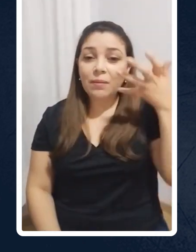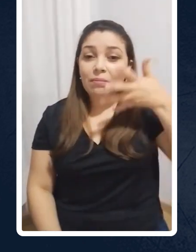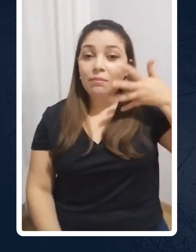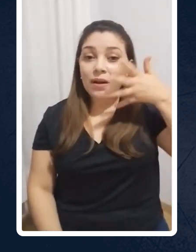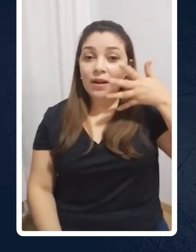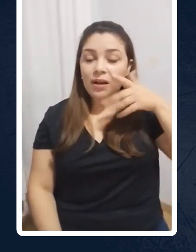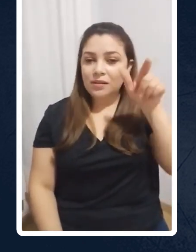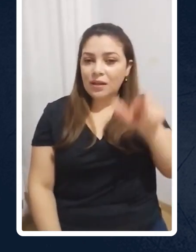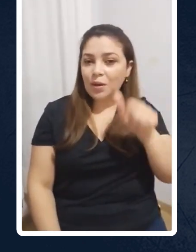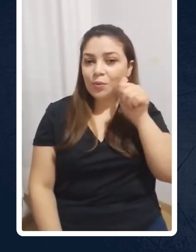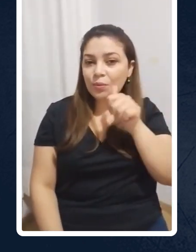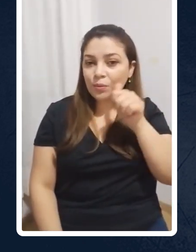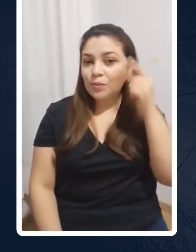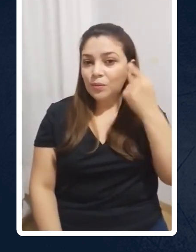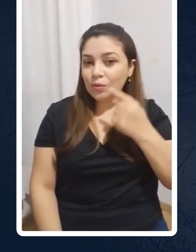letras.